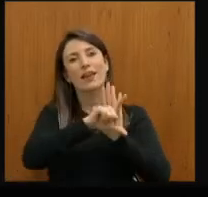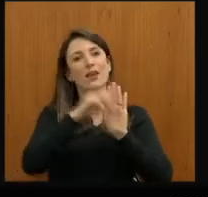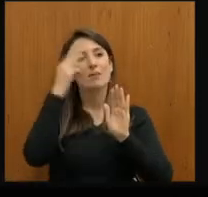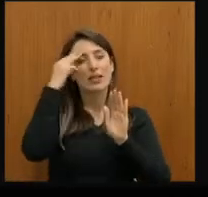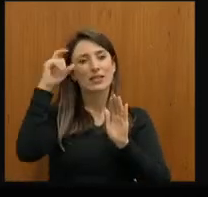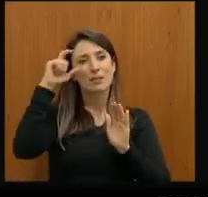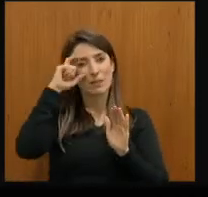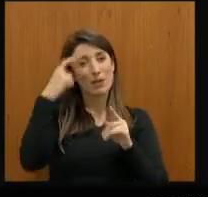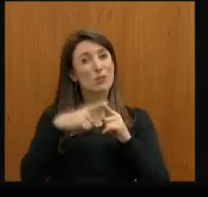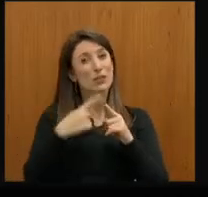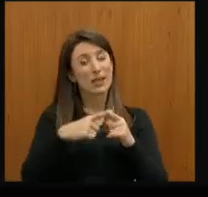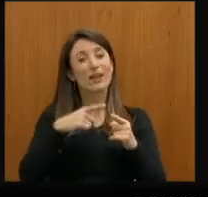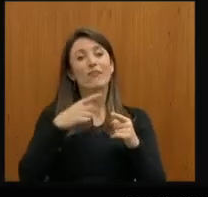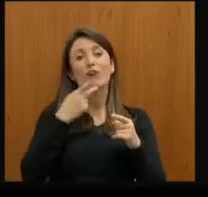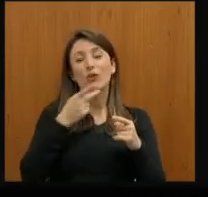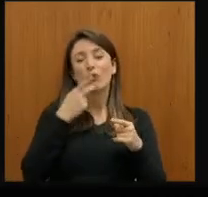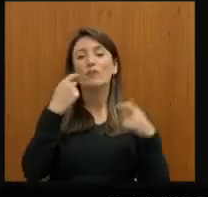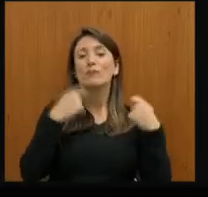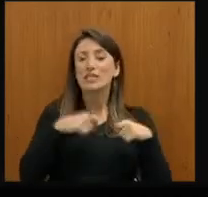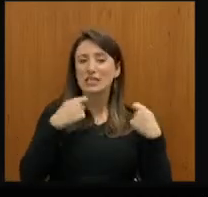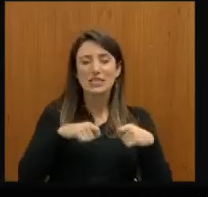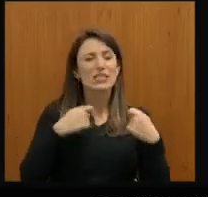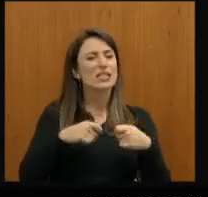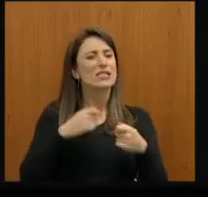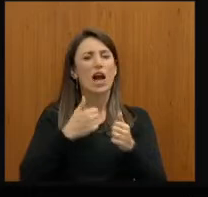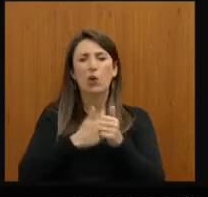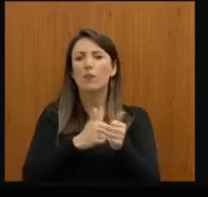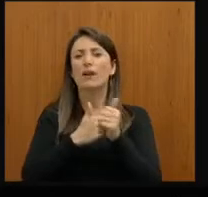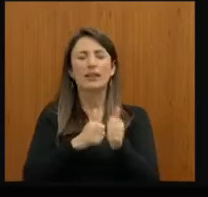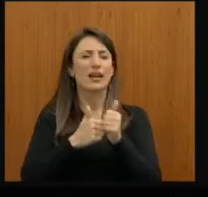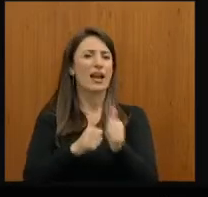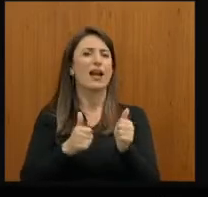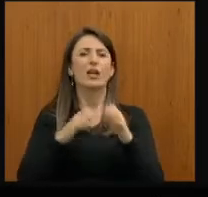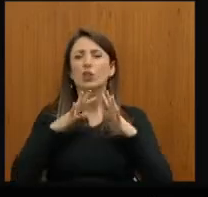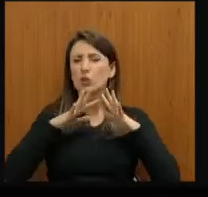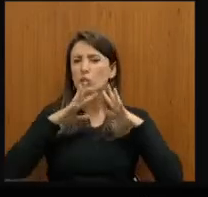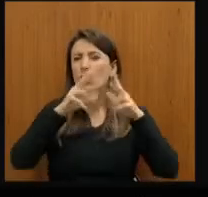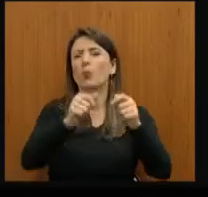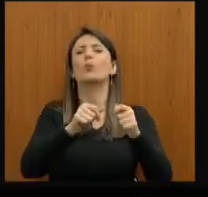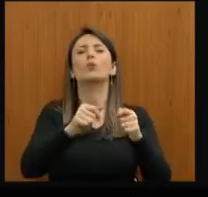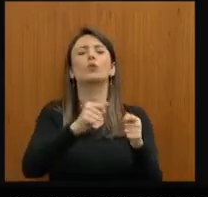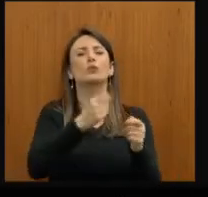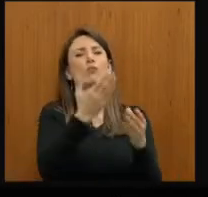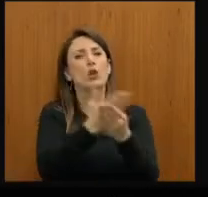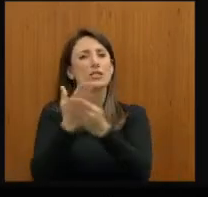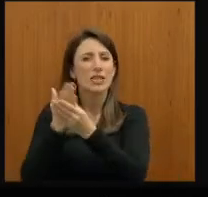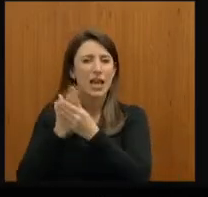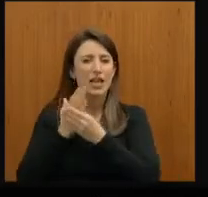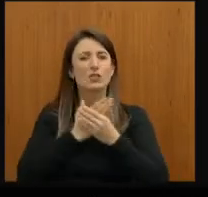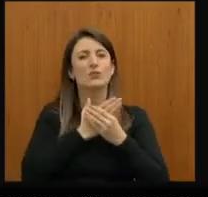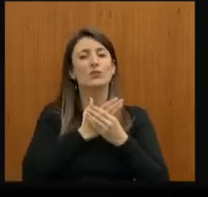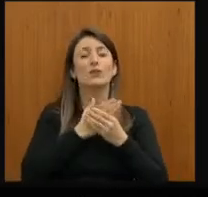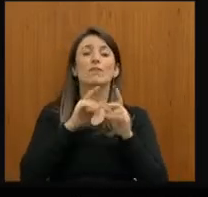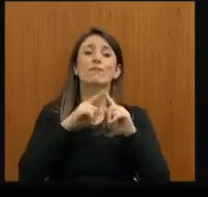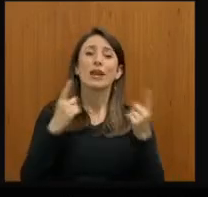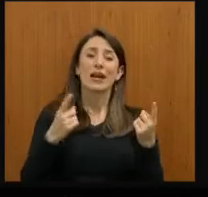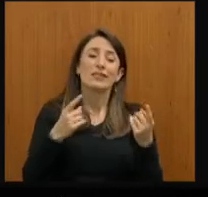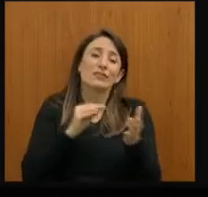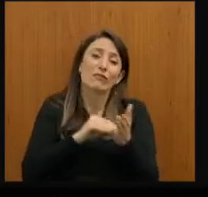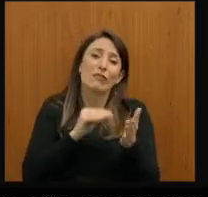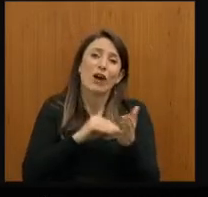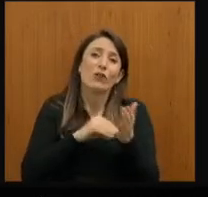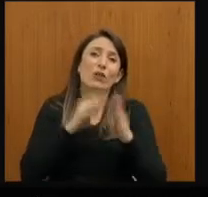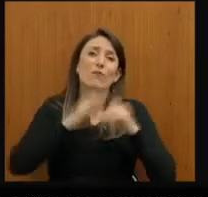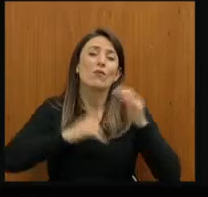os atos processuais mas deve essa falta de defensora e capa a sociedade civil nos ajudar a cobrar aí